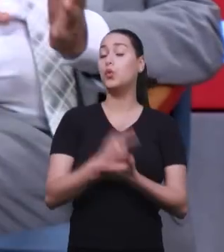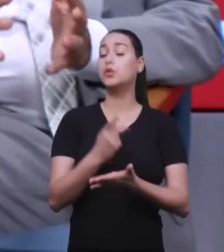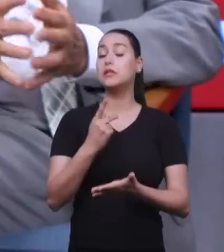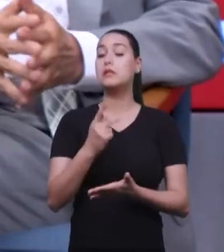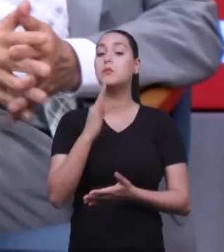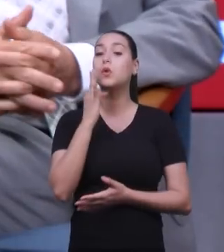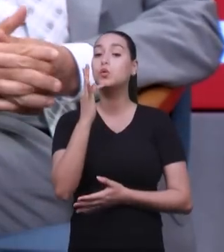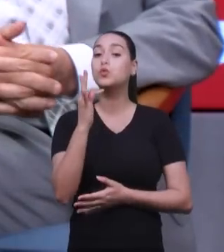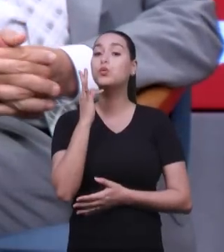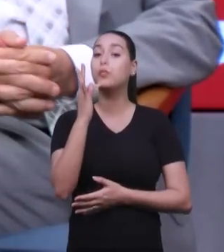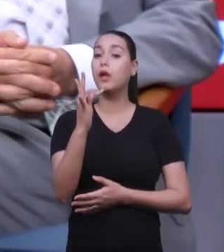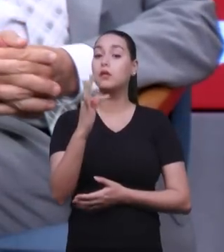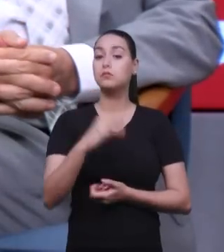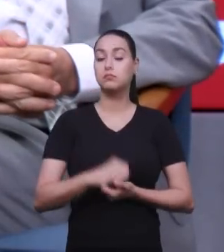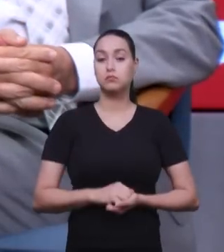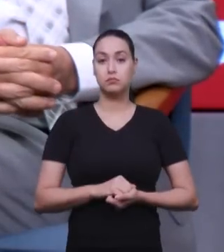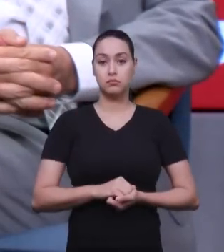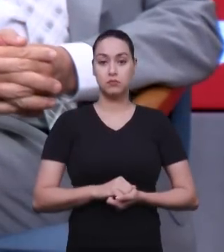ao que aconteceu com Tomé.